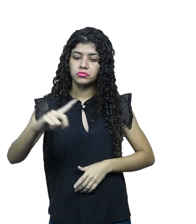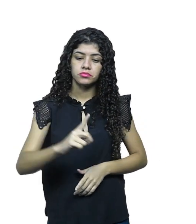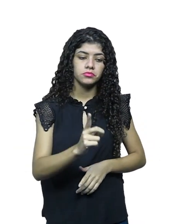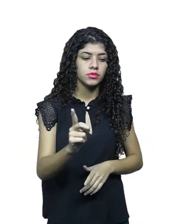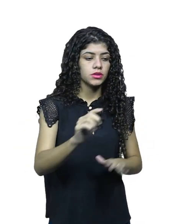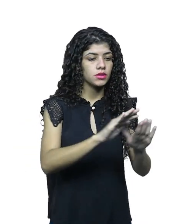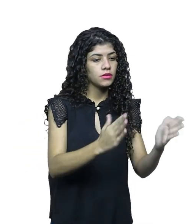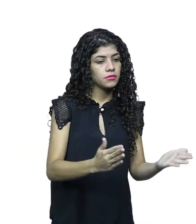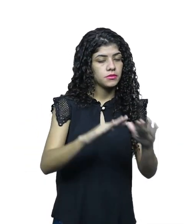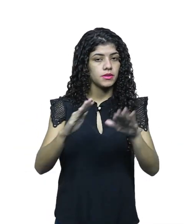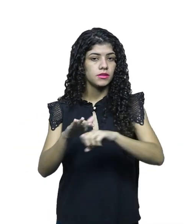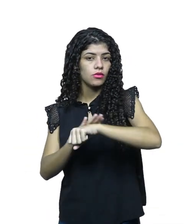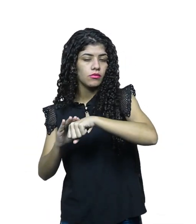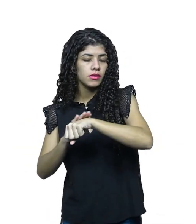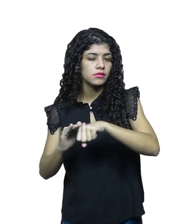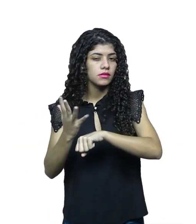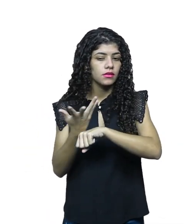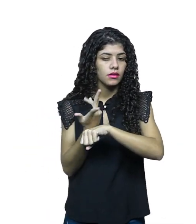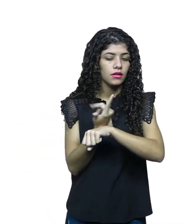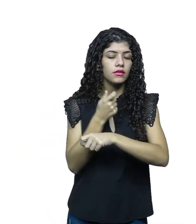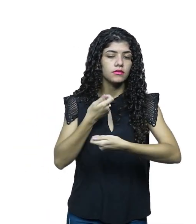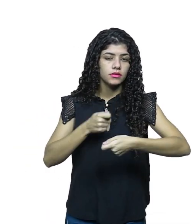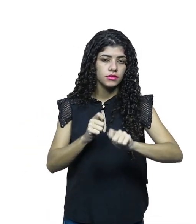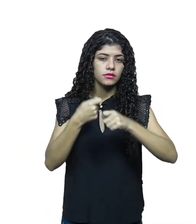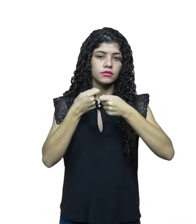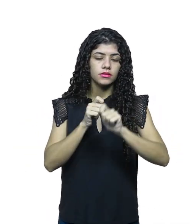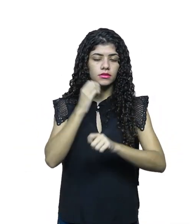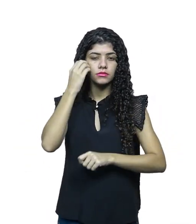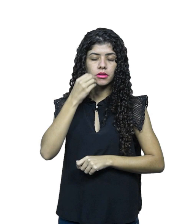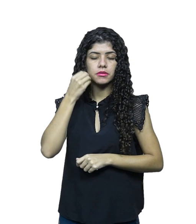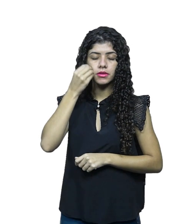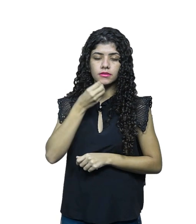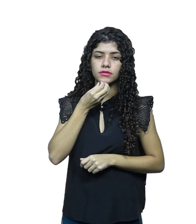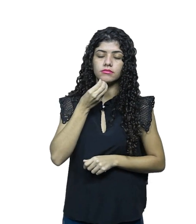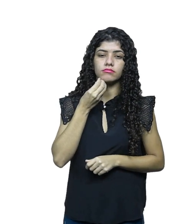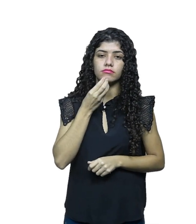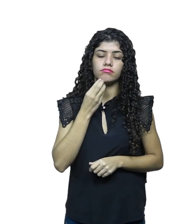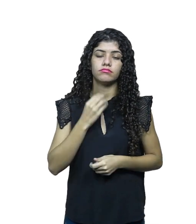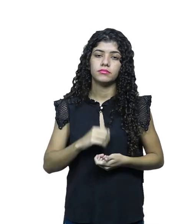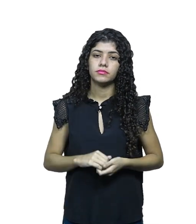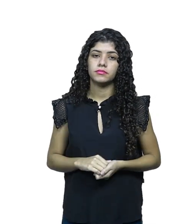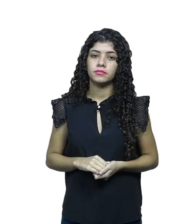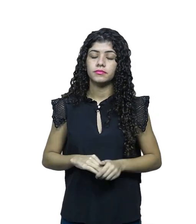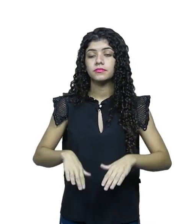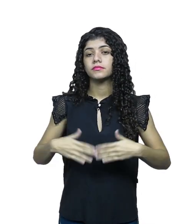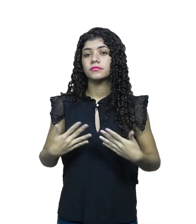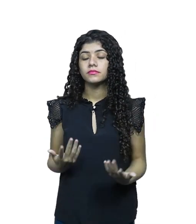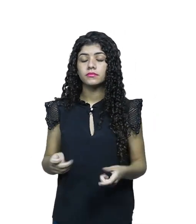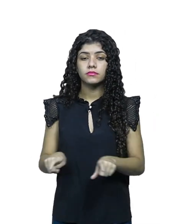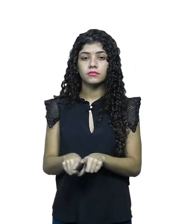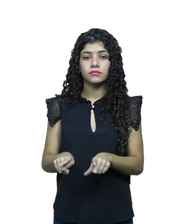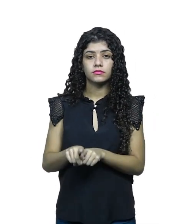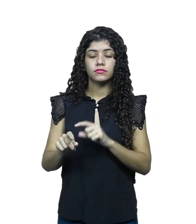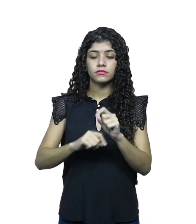o roteirista conseguiu mostrar que o Ratzinger estava tentando ali conversar com as pessoas numa